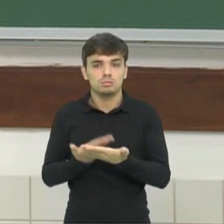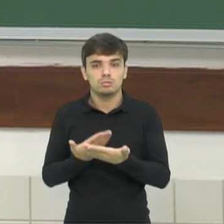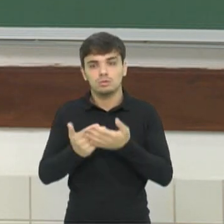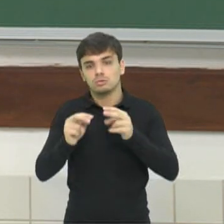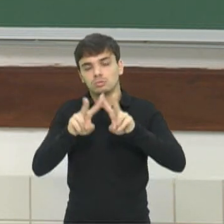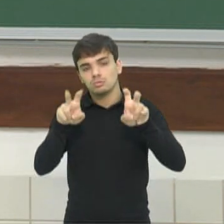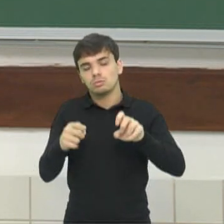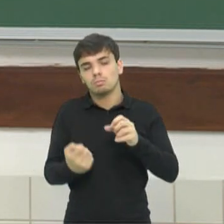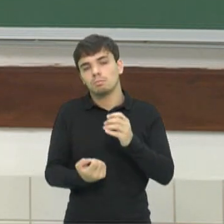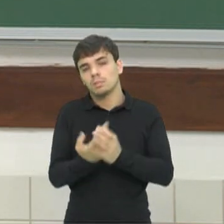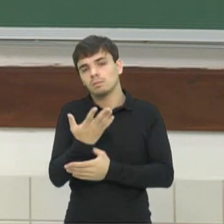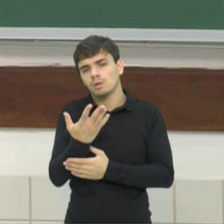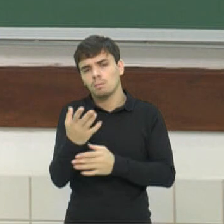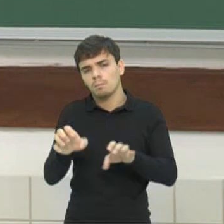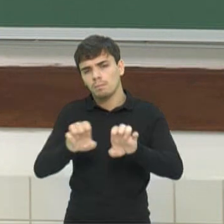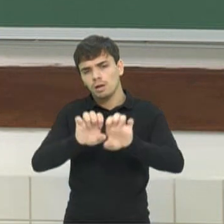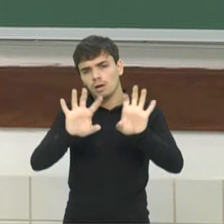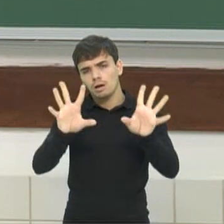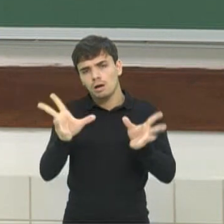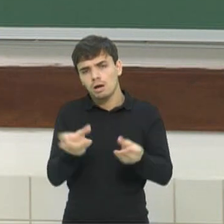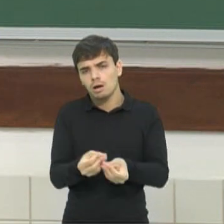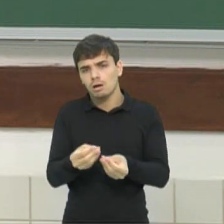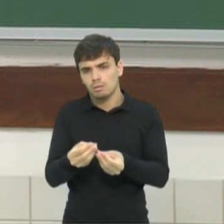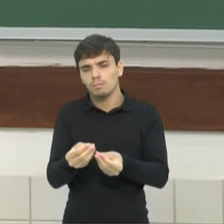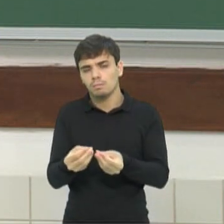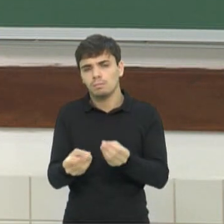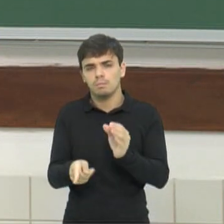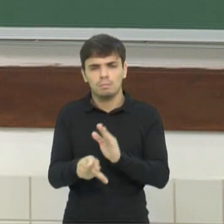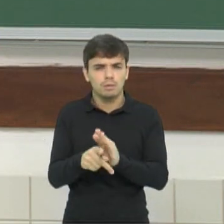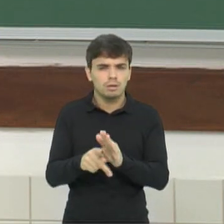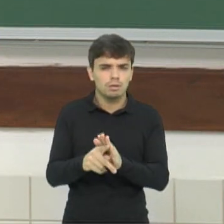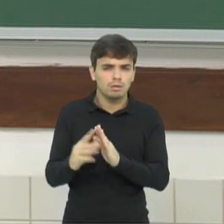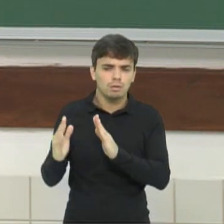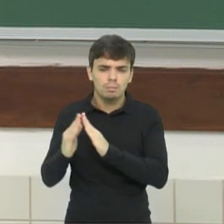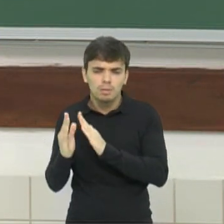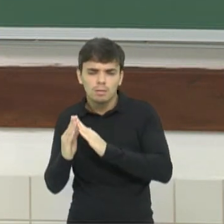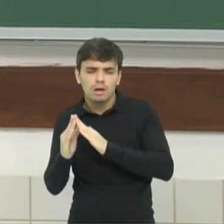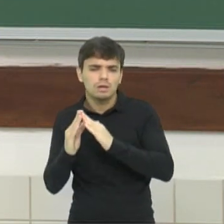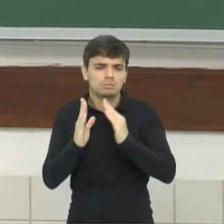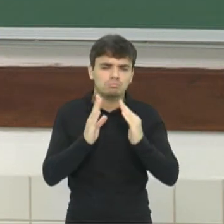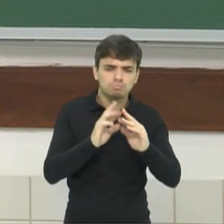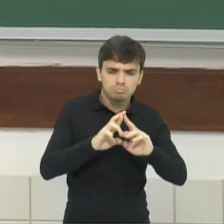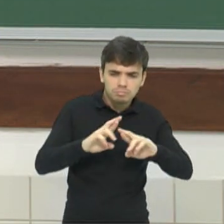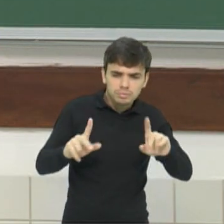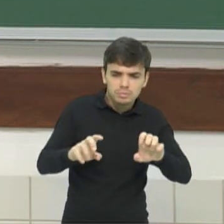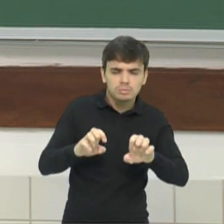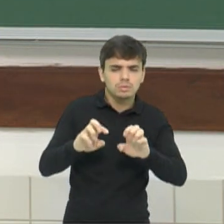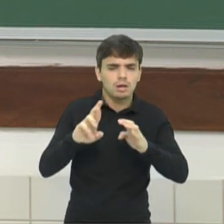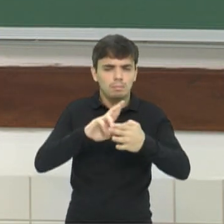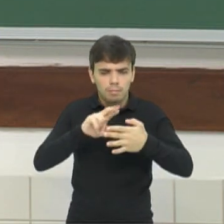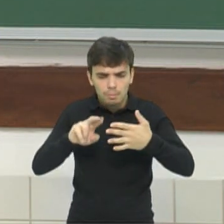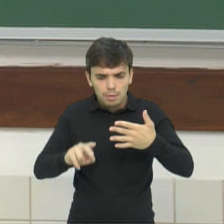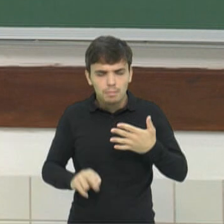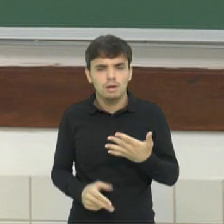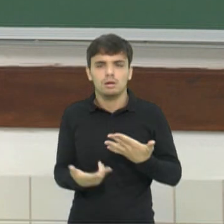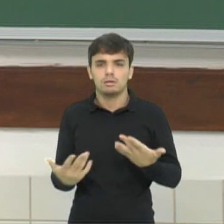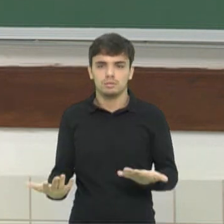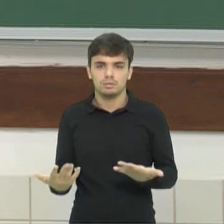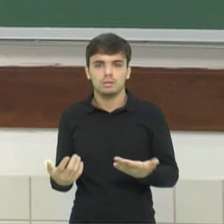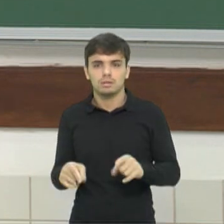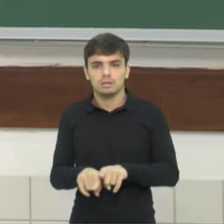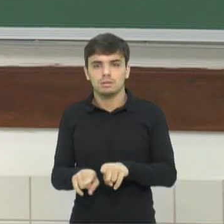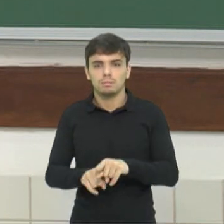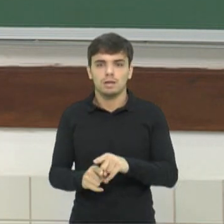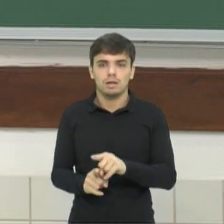os principais fundamentos da ecologia lá, estudou o nicho habitat, nicho ecológico, habitat, a diferença entre eles, os